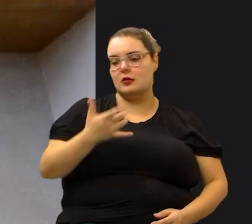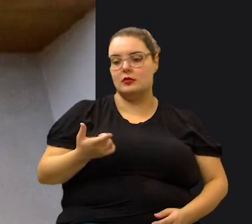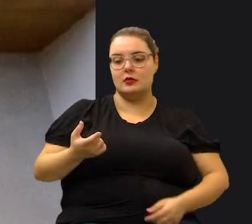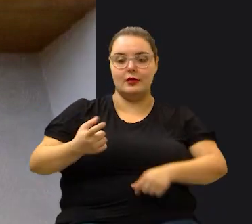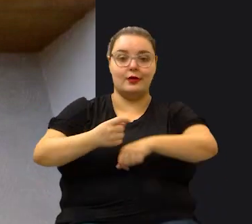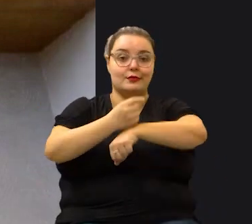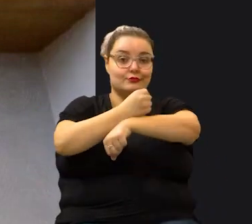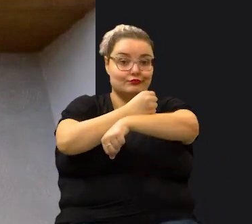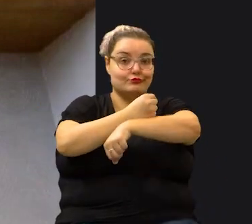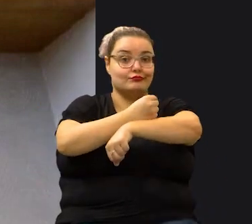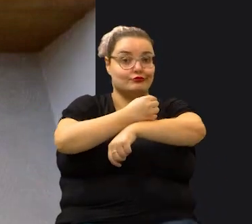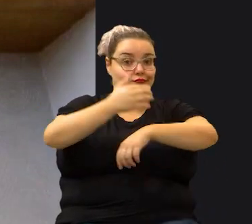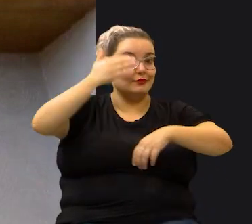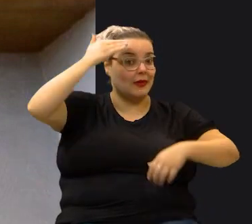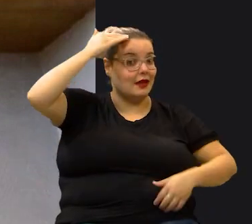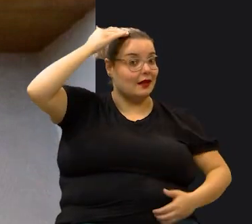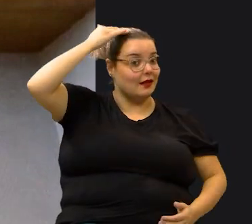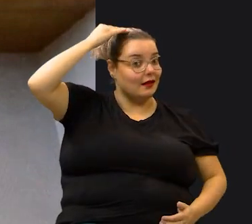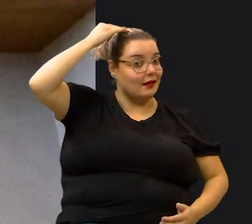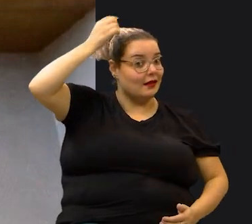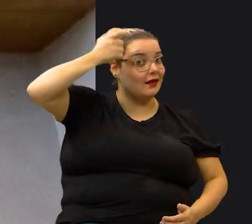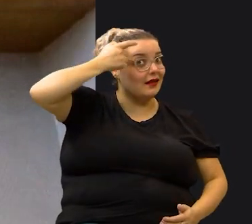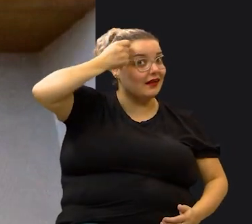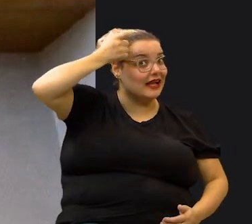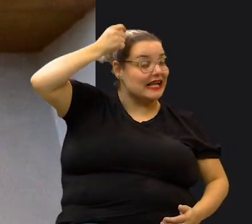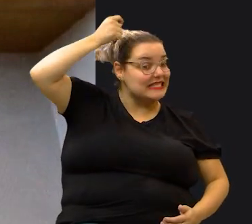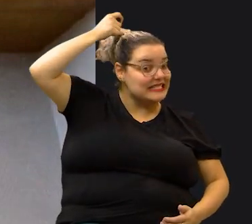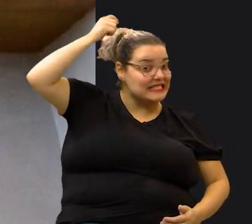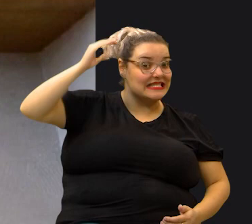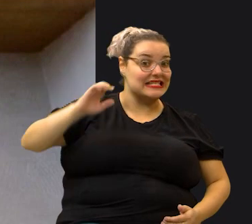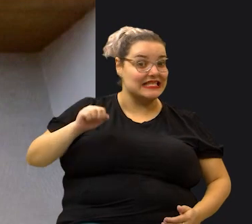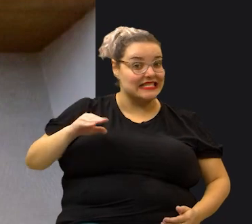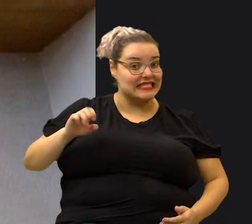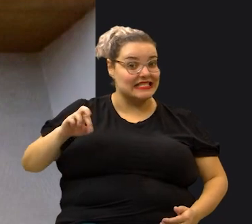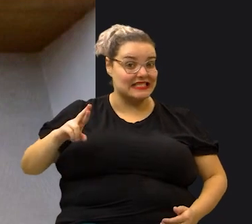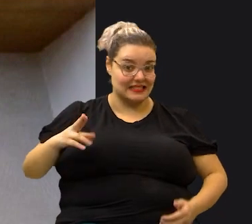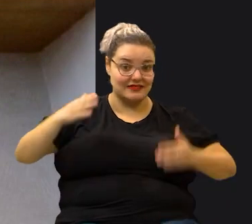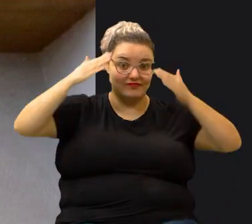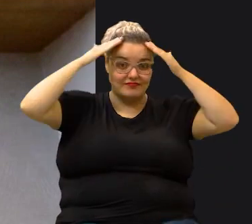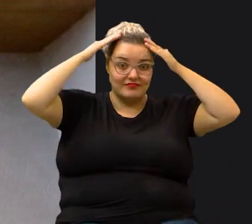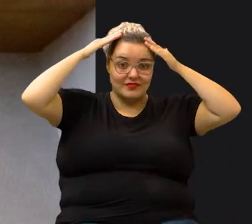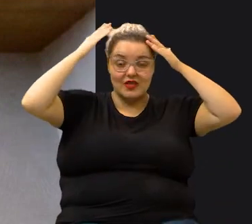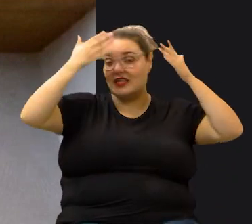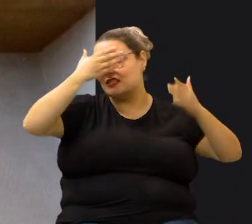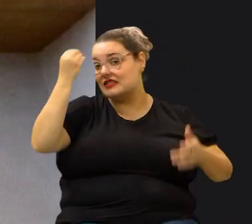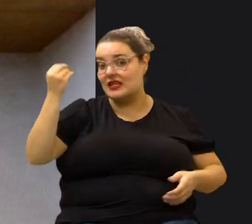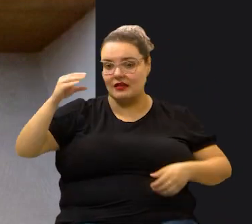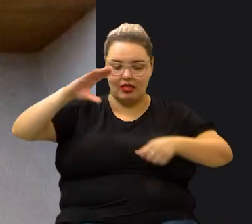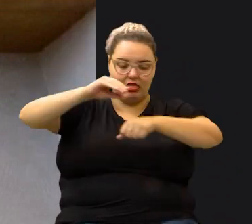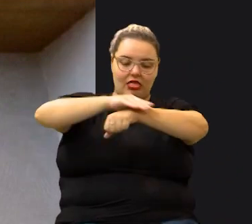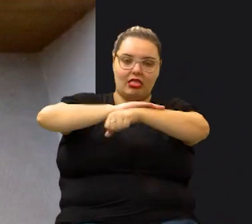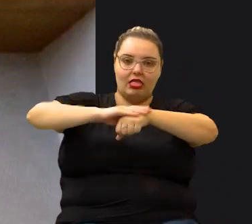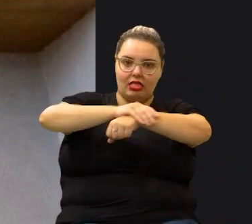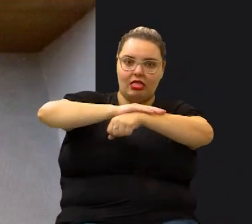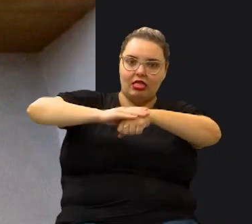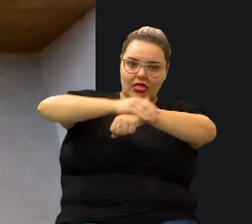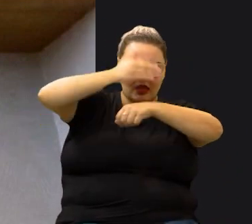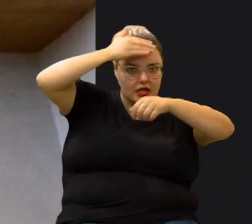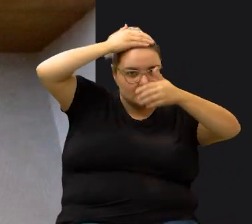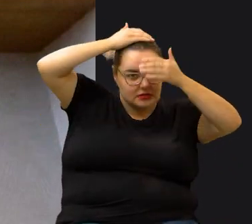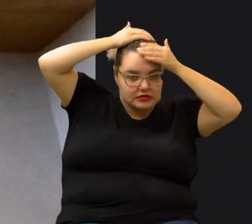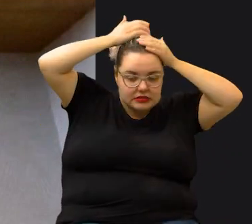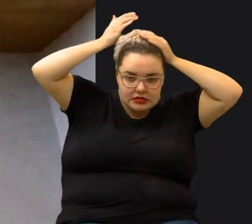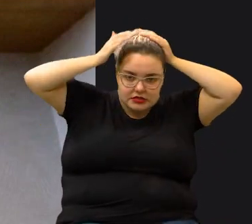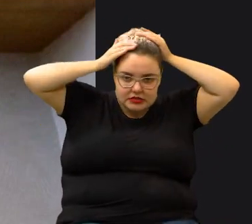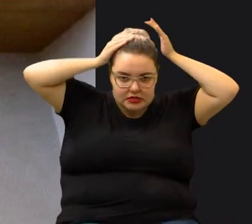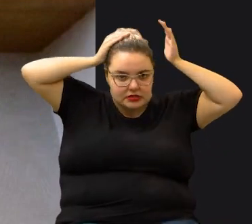câncer de pele no couro cabeludo, muitas vezes pela falta de um cuidado adequado naquela área que está mais exposta. Então, são duas coisas importantes que a gente